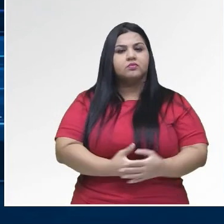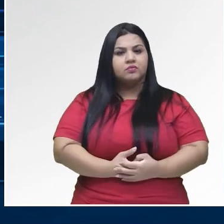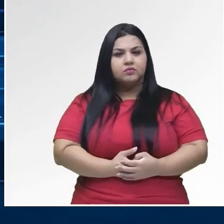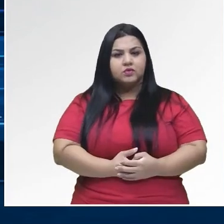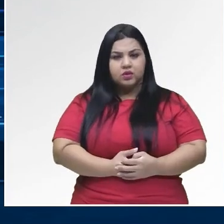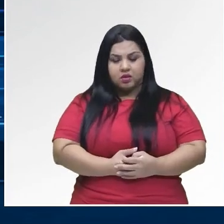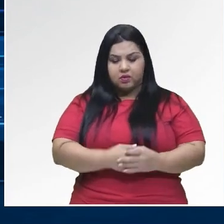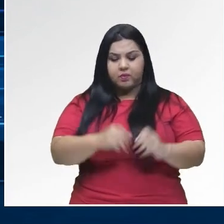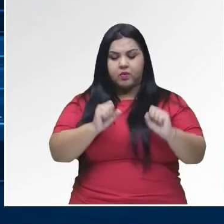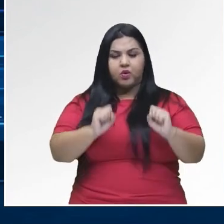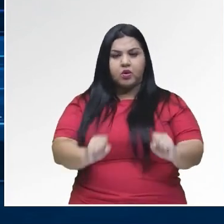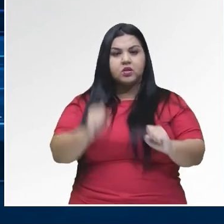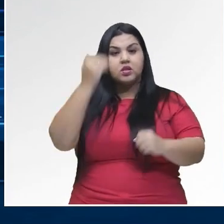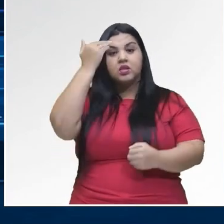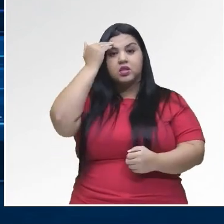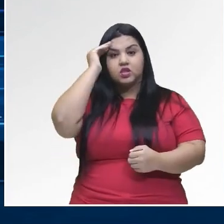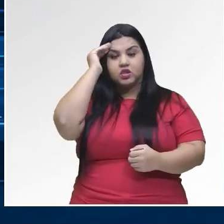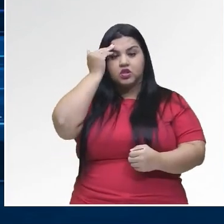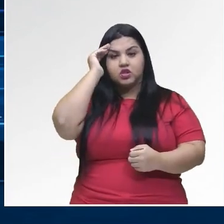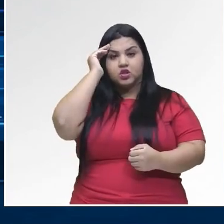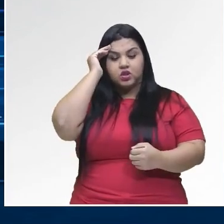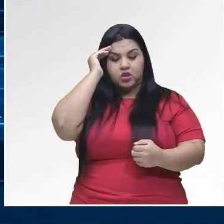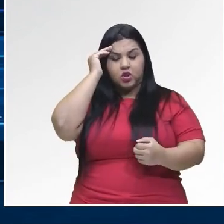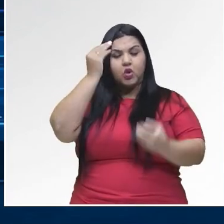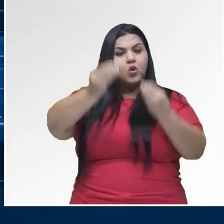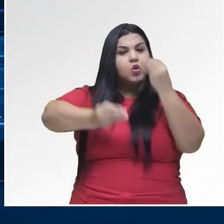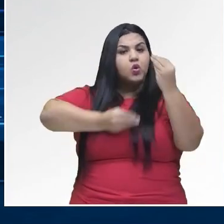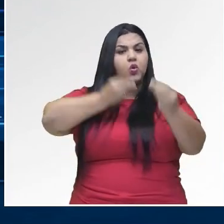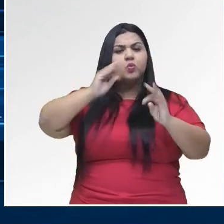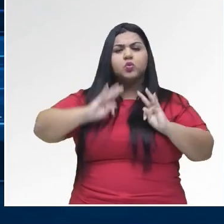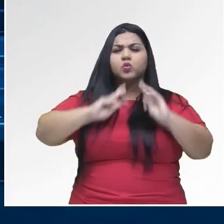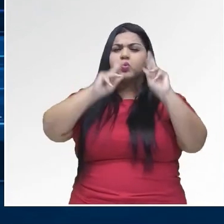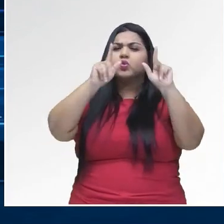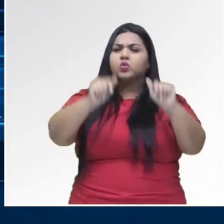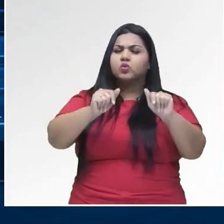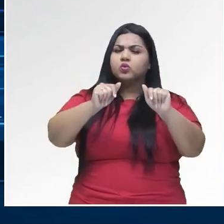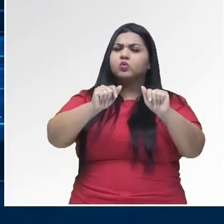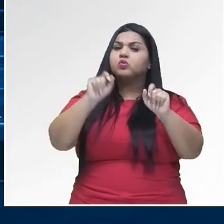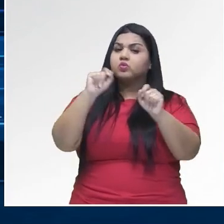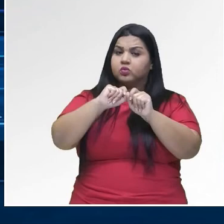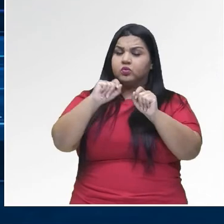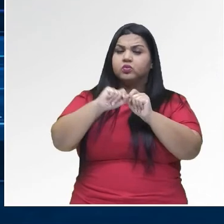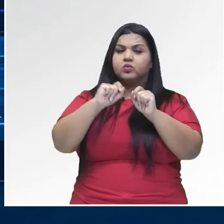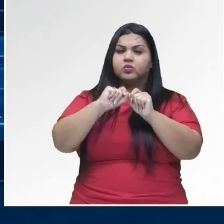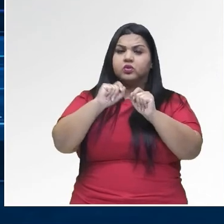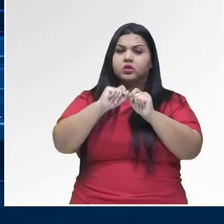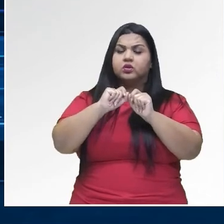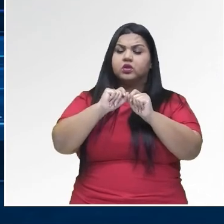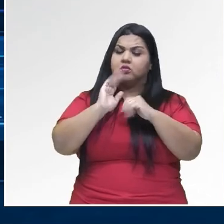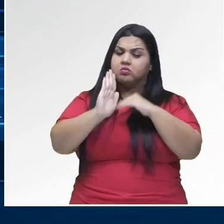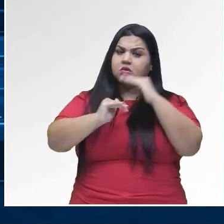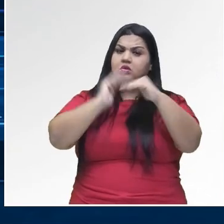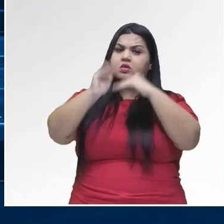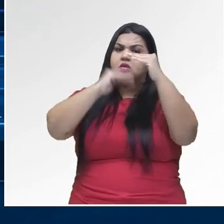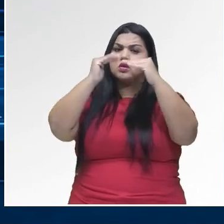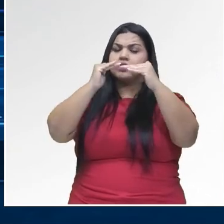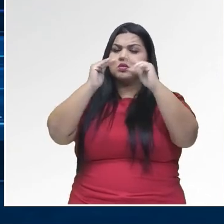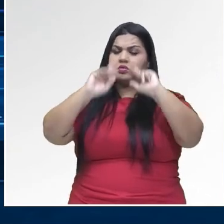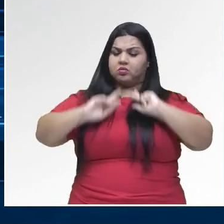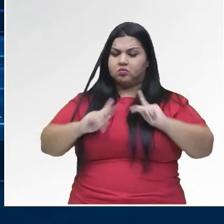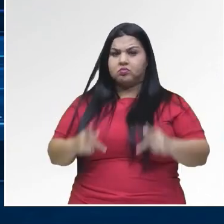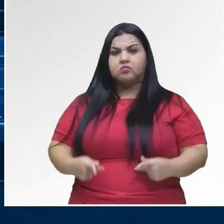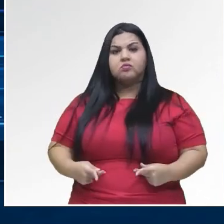que pode ser entendido como tudo aquilo que promove e desenvolve o ser humano.